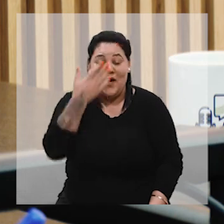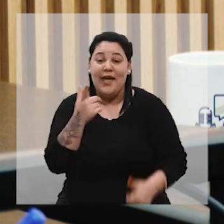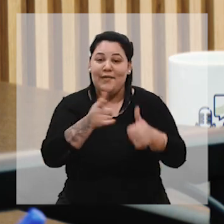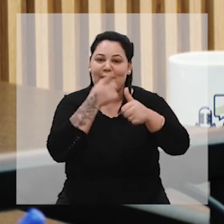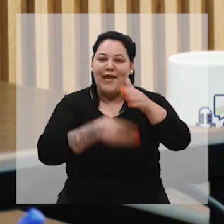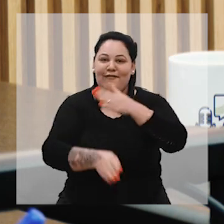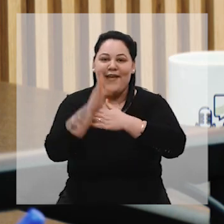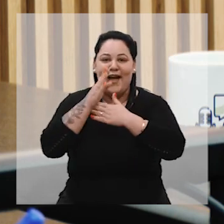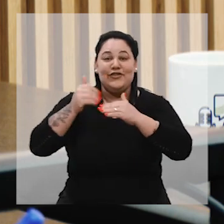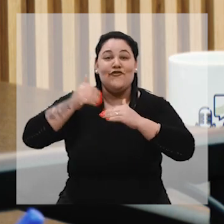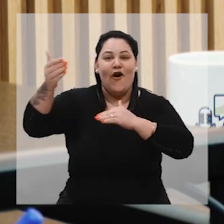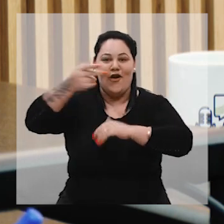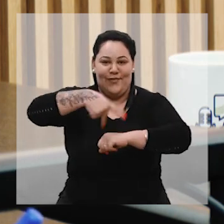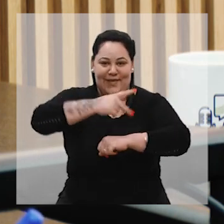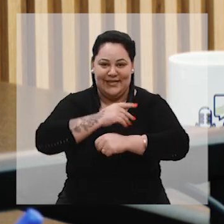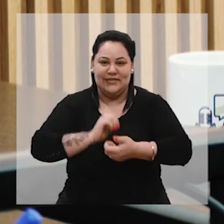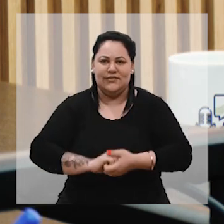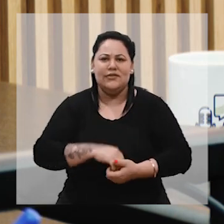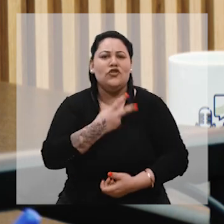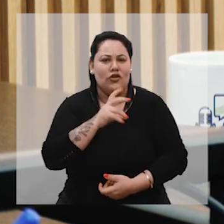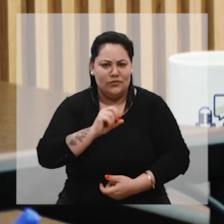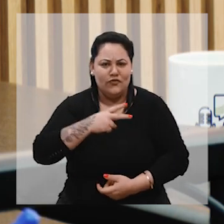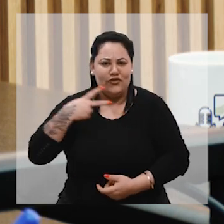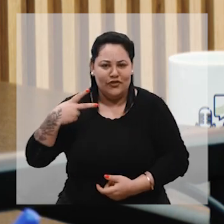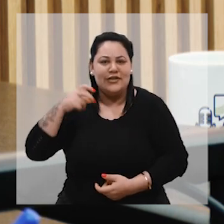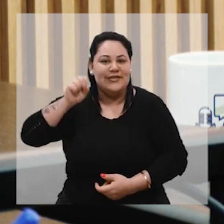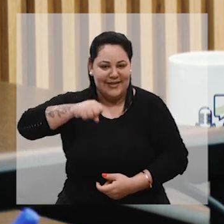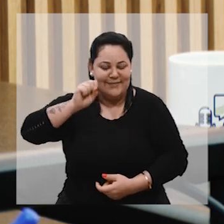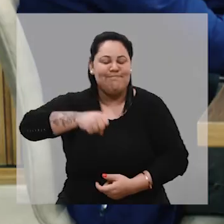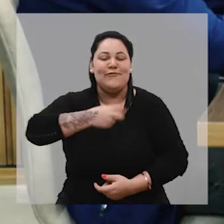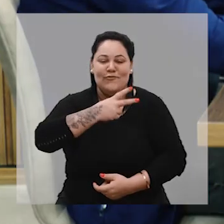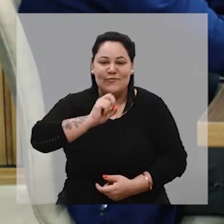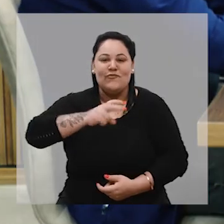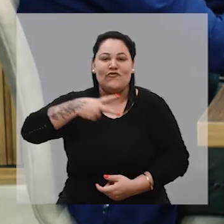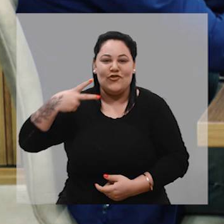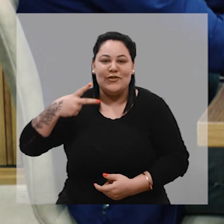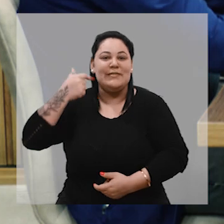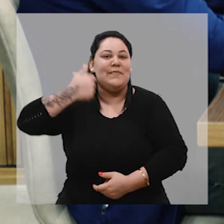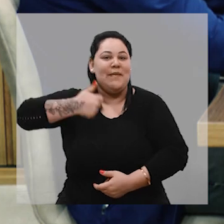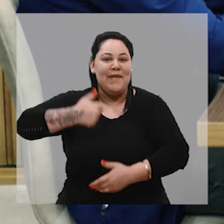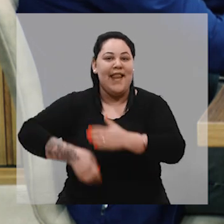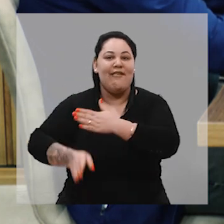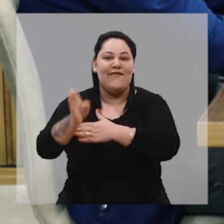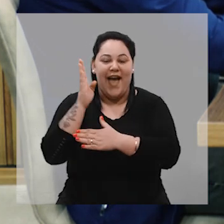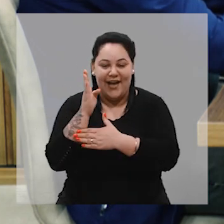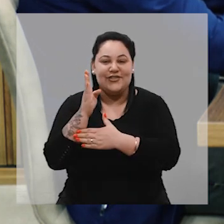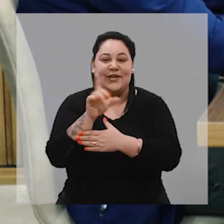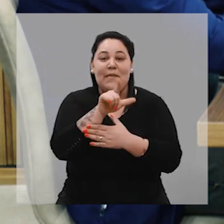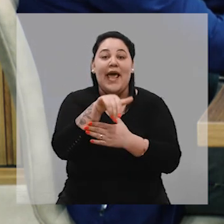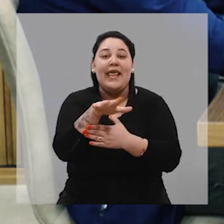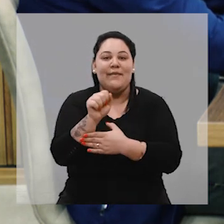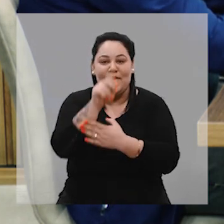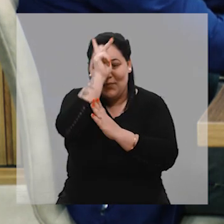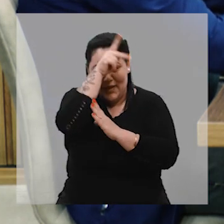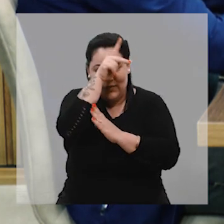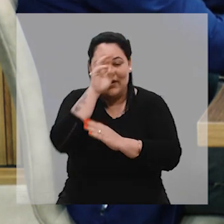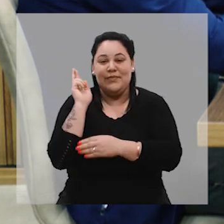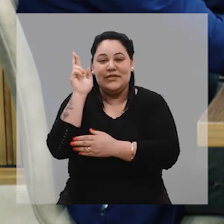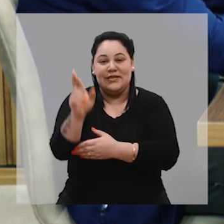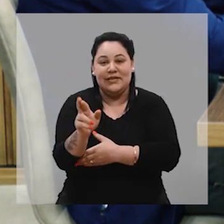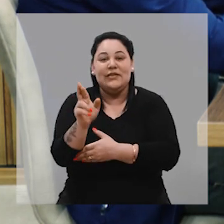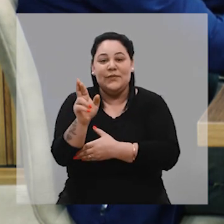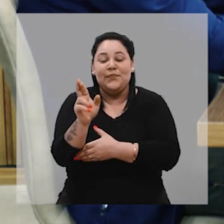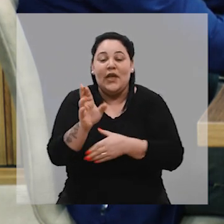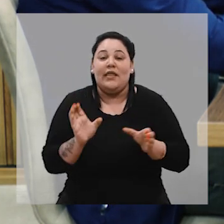Peru. E foi a minha primeira viagem internacional também. Isso foi em 2022? 2022. primeira viagem internacional indo para Lima,